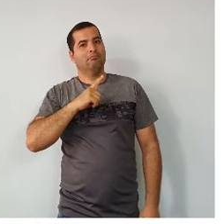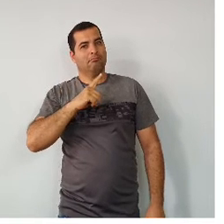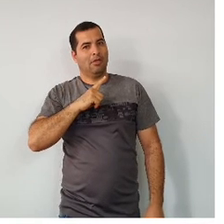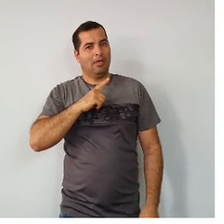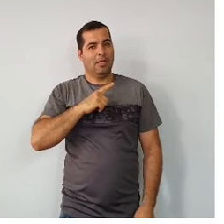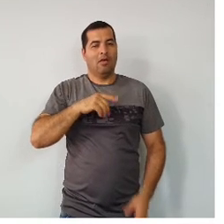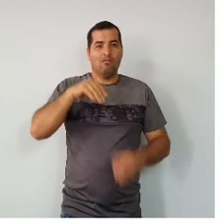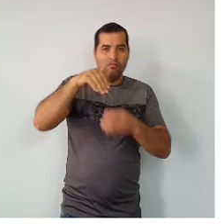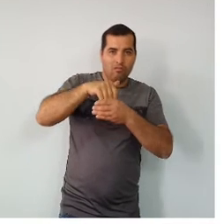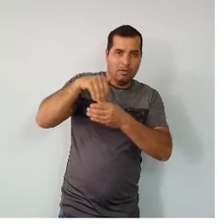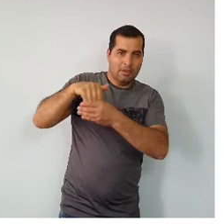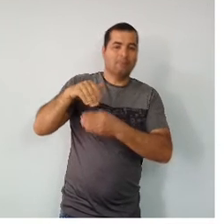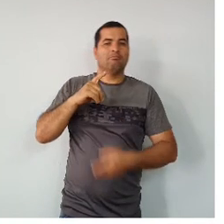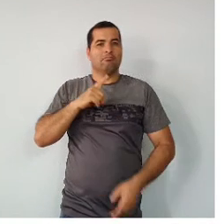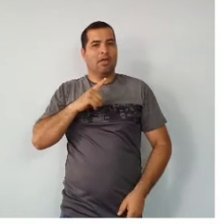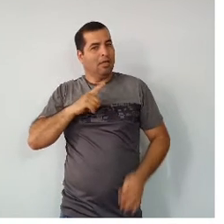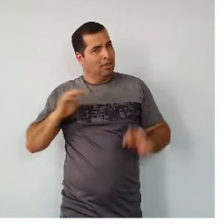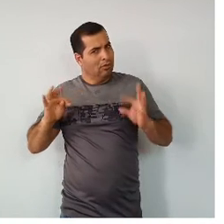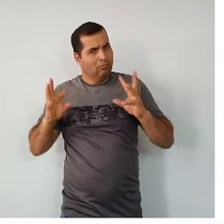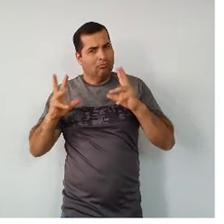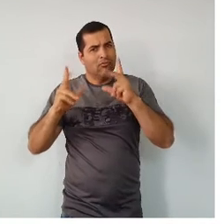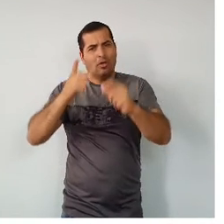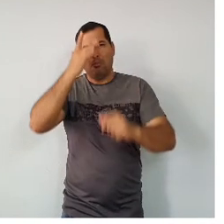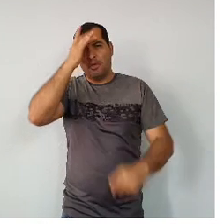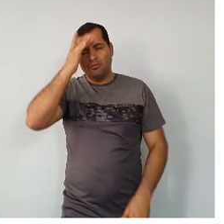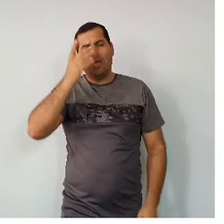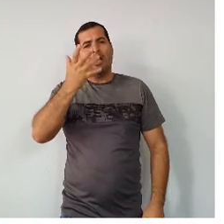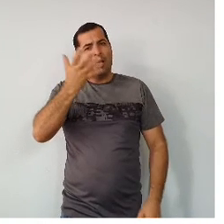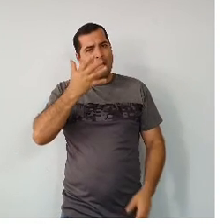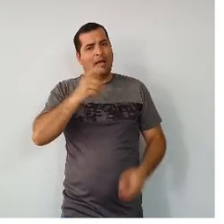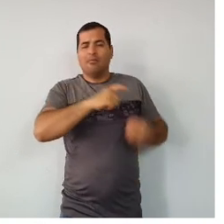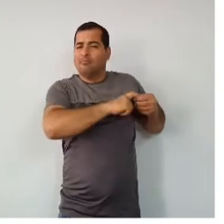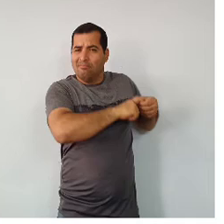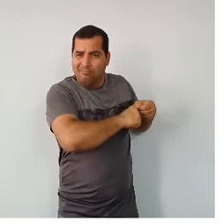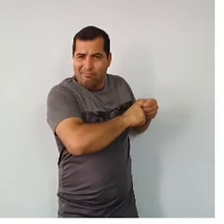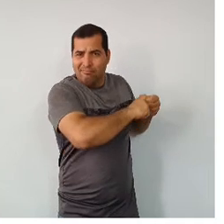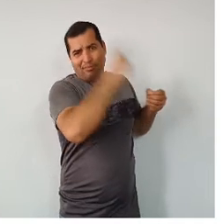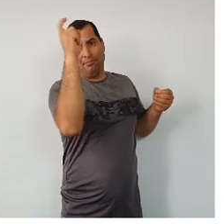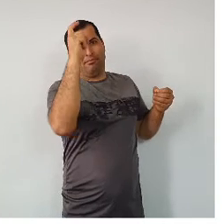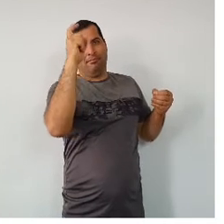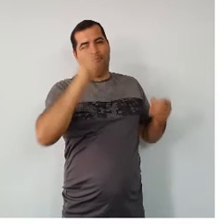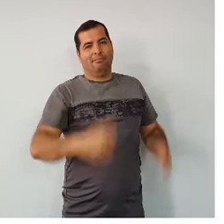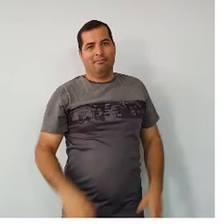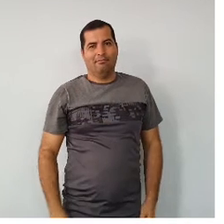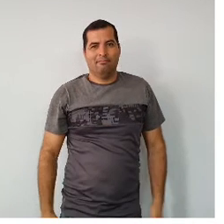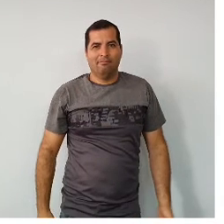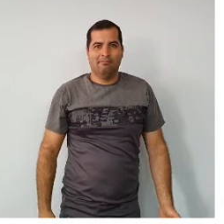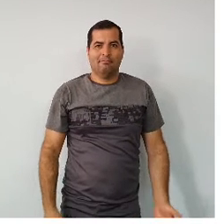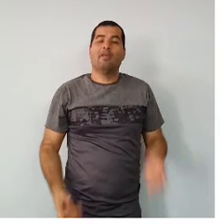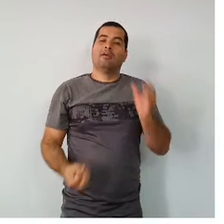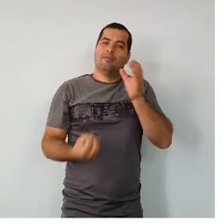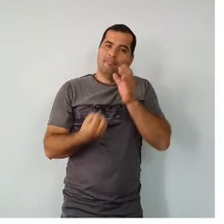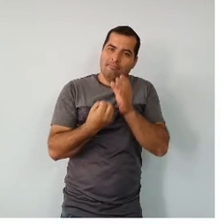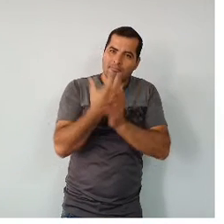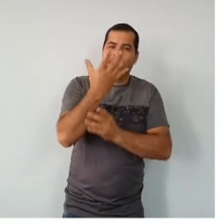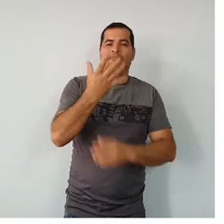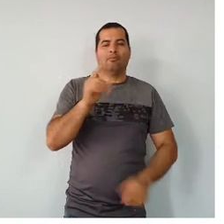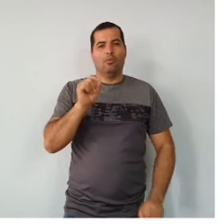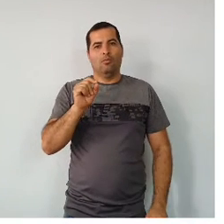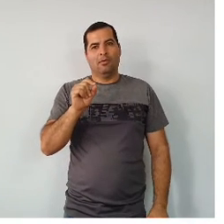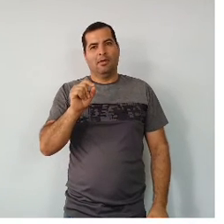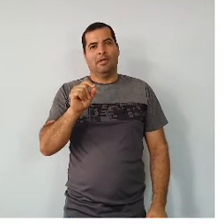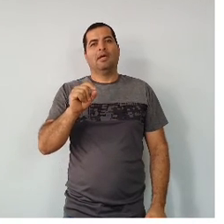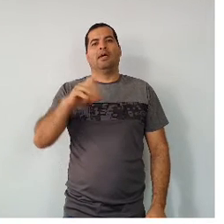plebiscito. A maior parte dos eleitores votaram a favor da emancipação. E surge